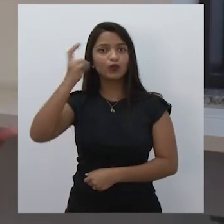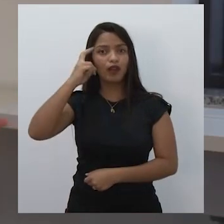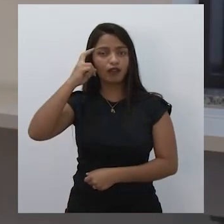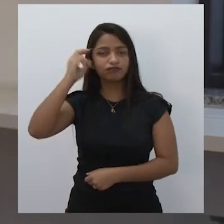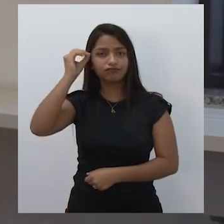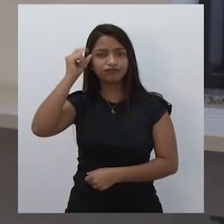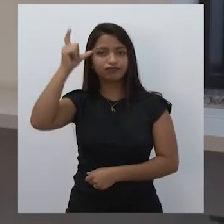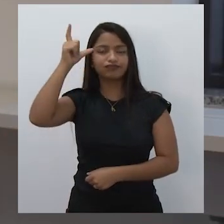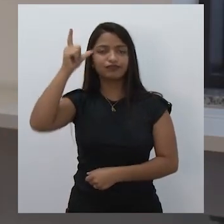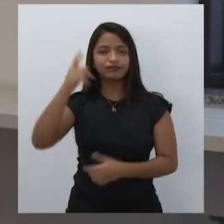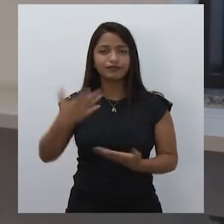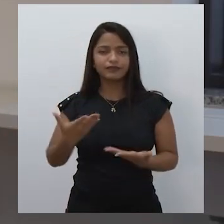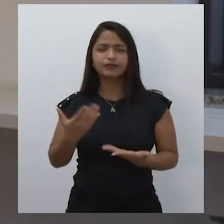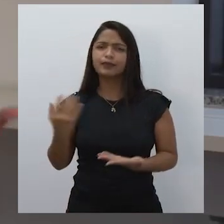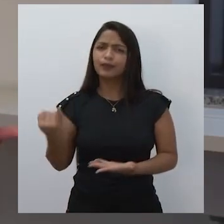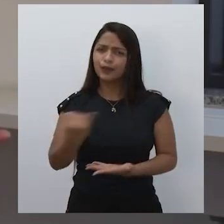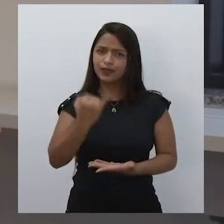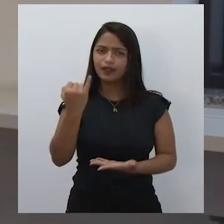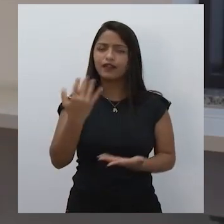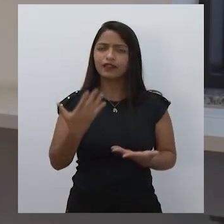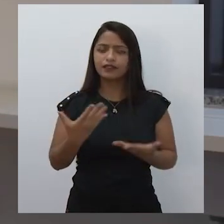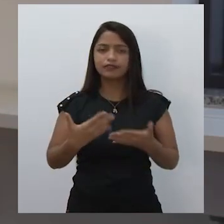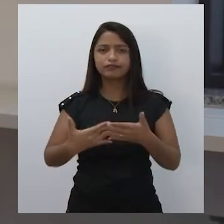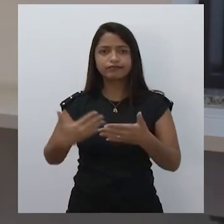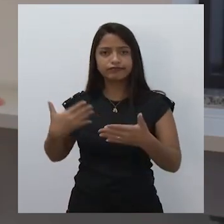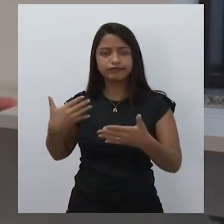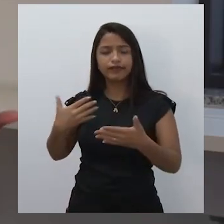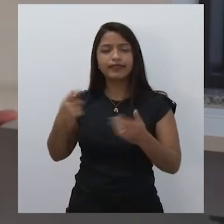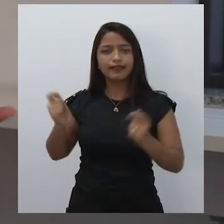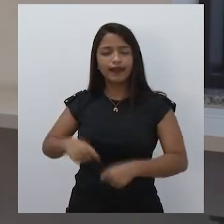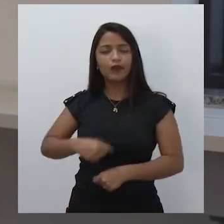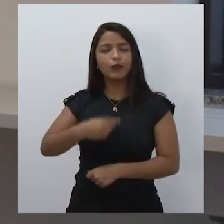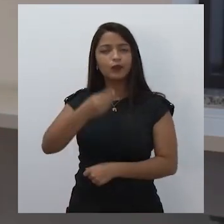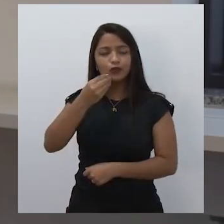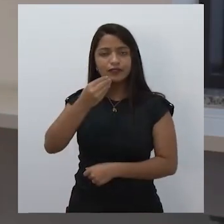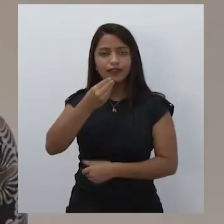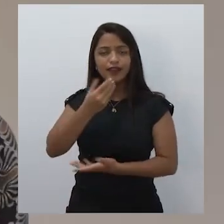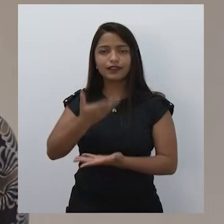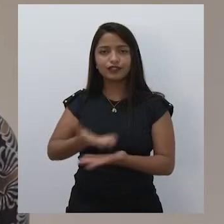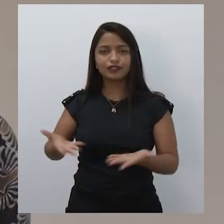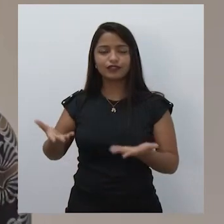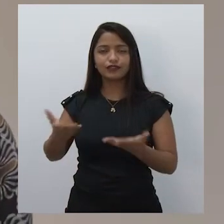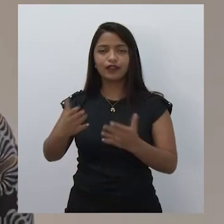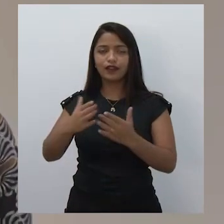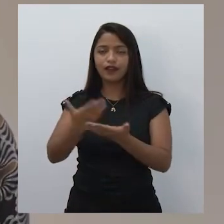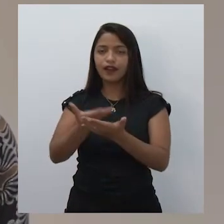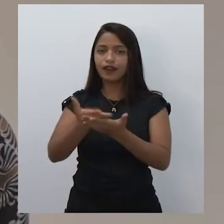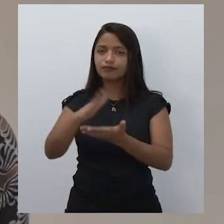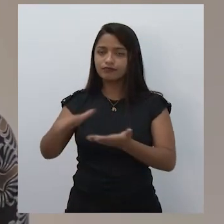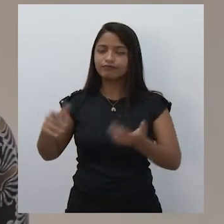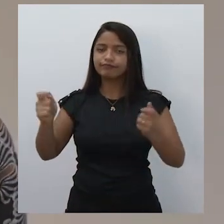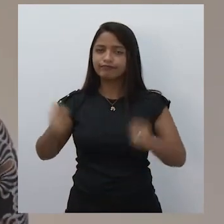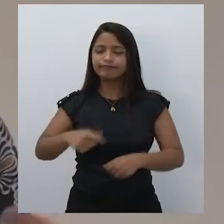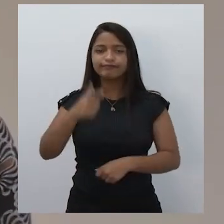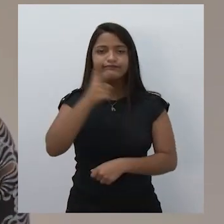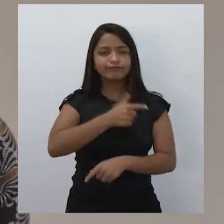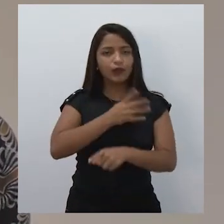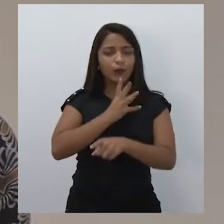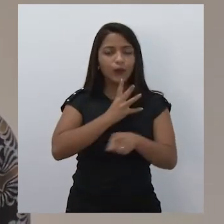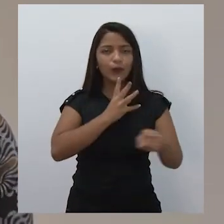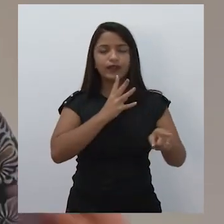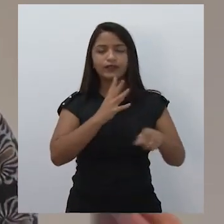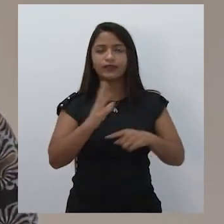é importante a gente criar oportunidades para que os estudantes eles tenham acesso aos bens culturais,